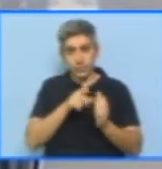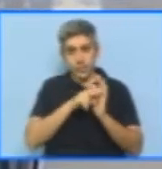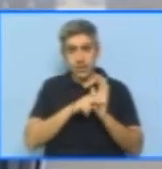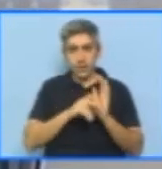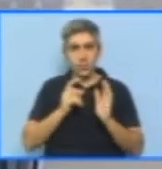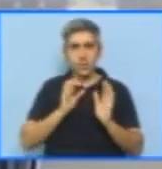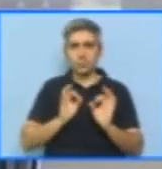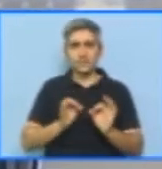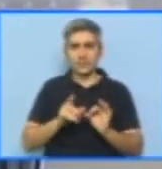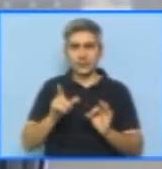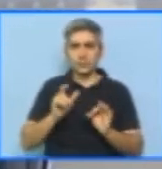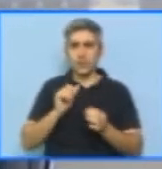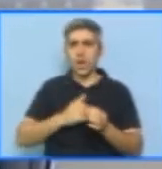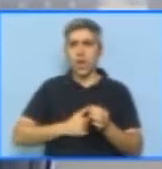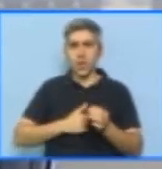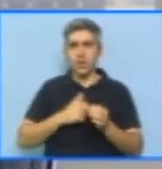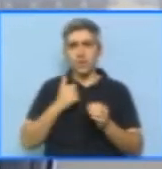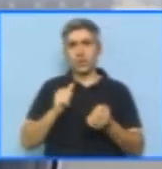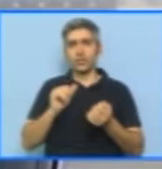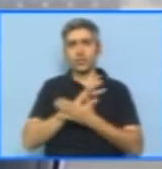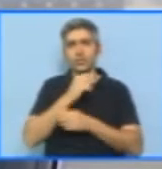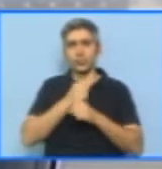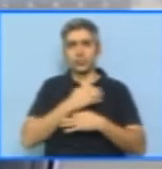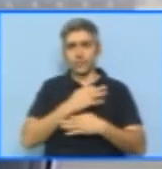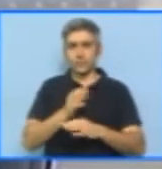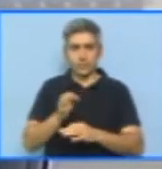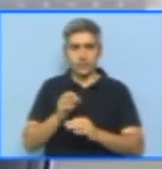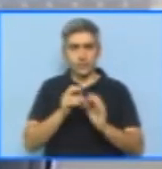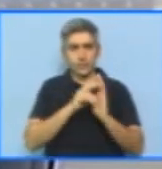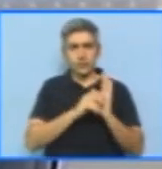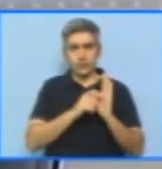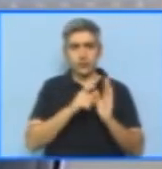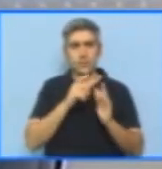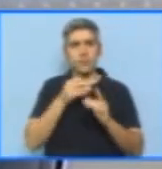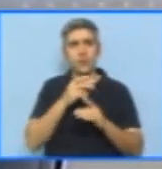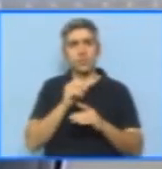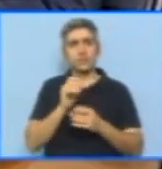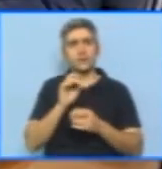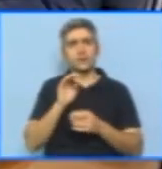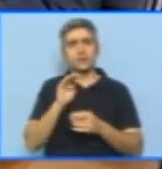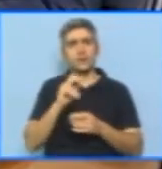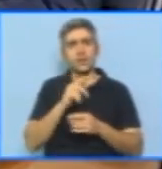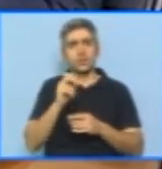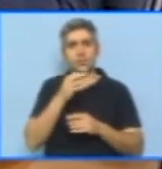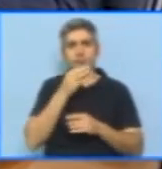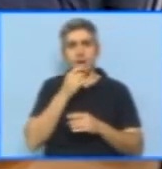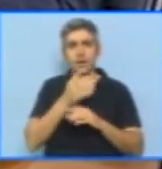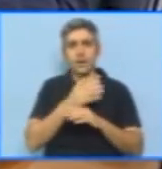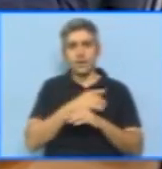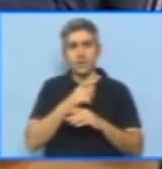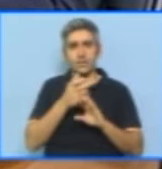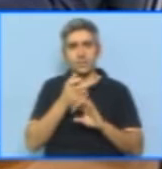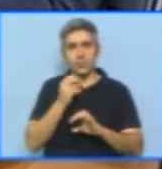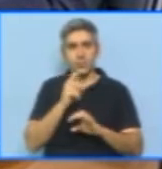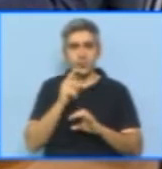de ser católico para ser bom jornalista. Acho que bastam, de facto, essas regras. E há um exemplo, o Paulo Santos falava há pouco, de facto, deste acentuar ou não